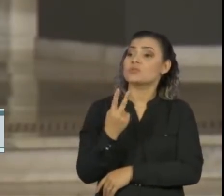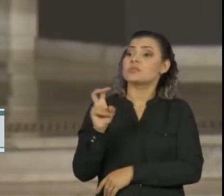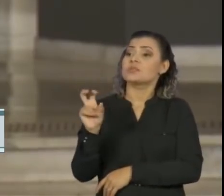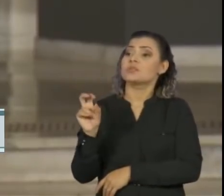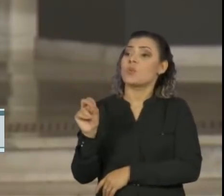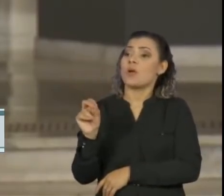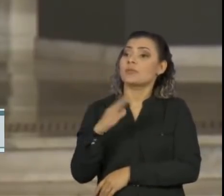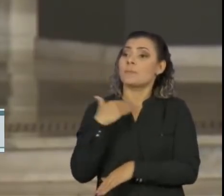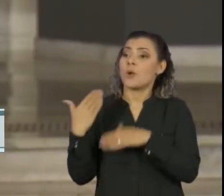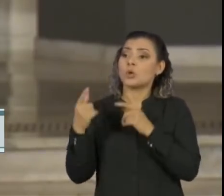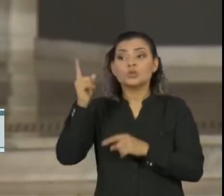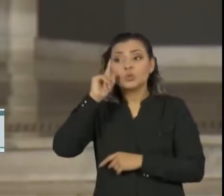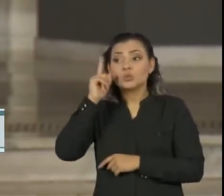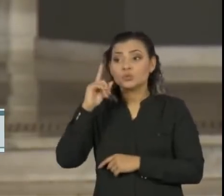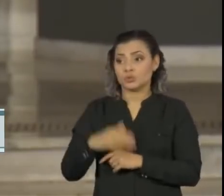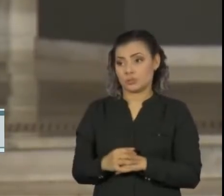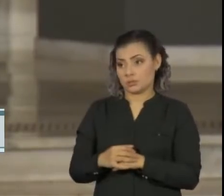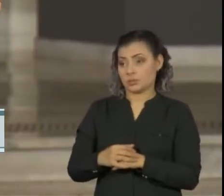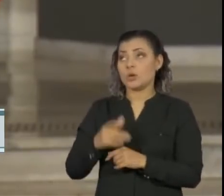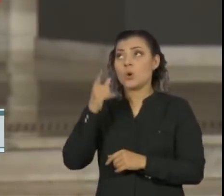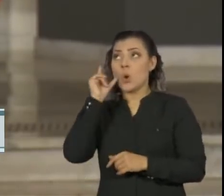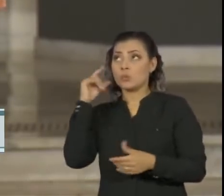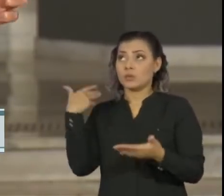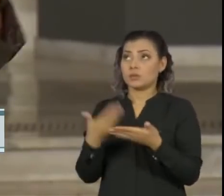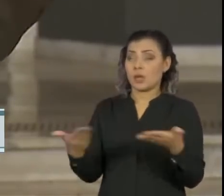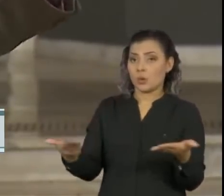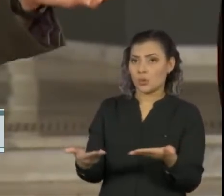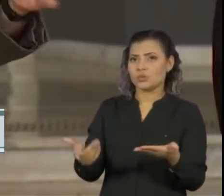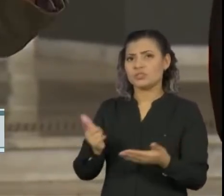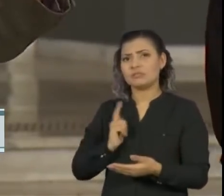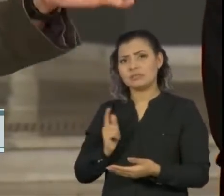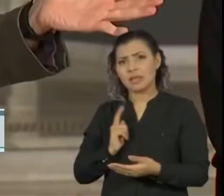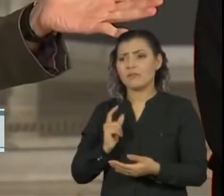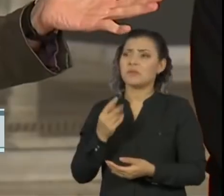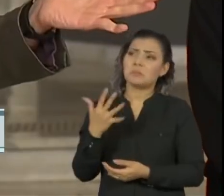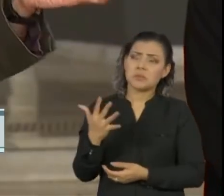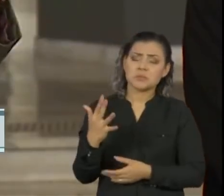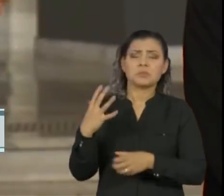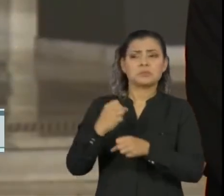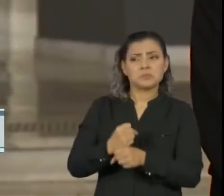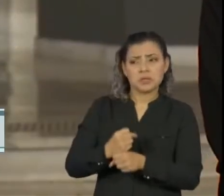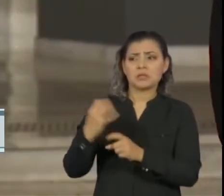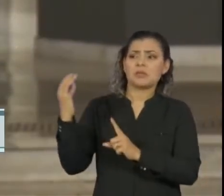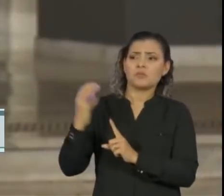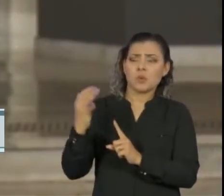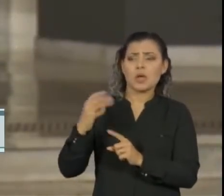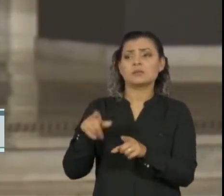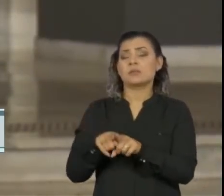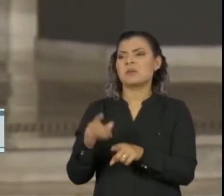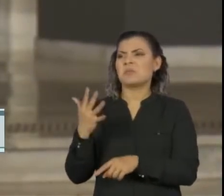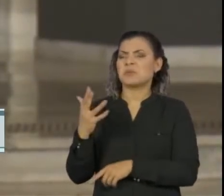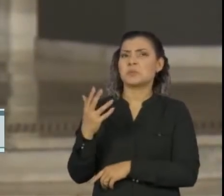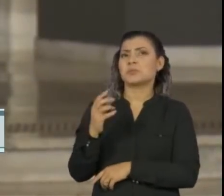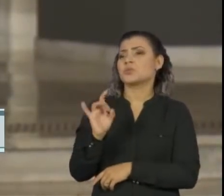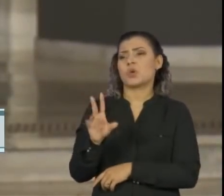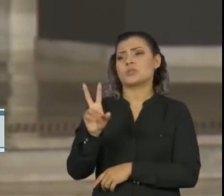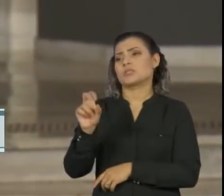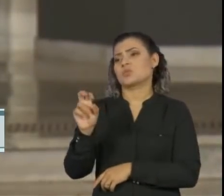250 mortes por dia. De ontem para hoje, tem o efeito da subnotificação, tivemos